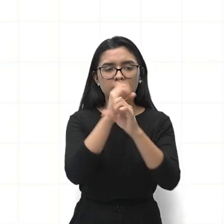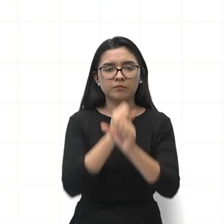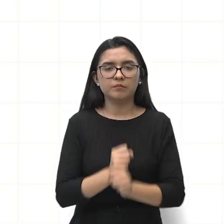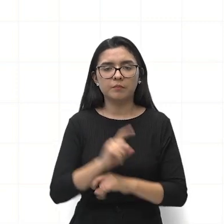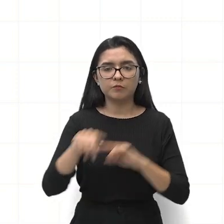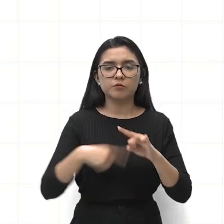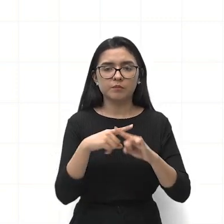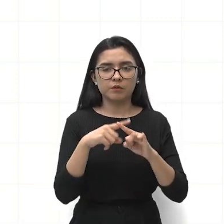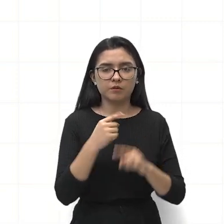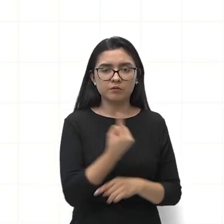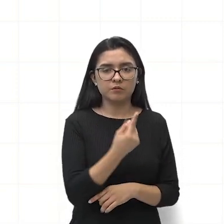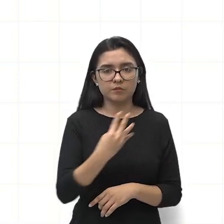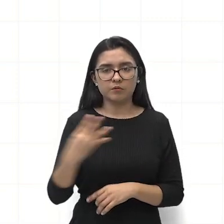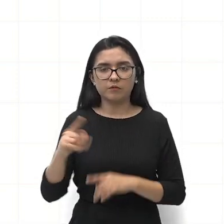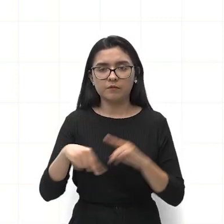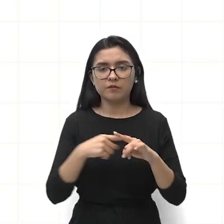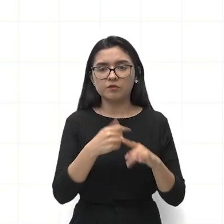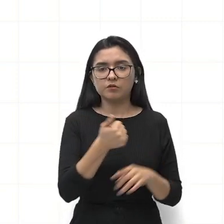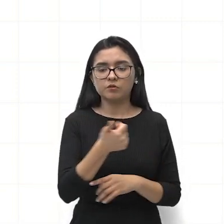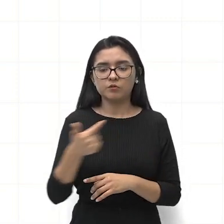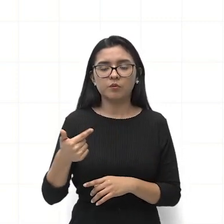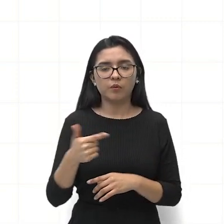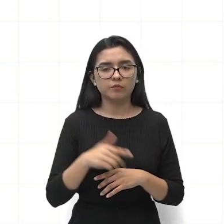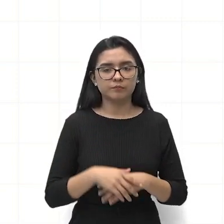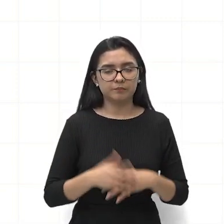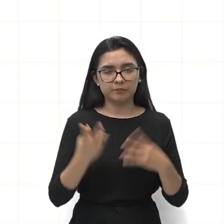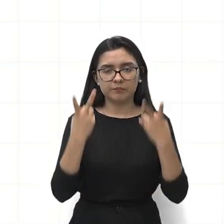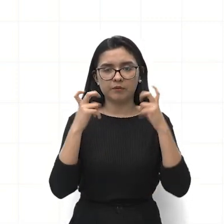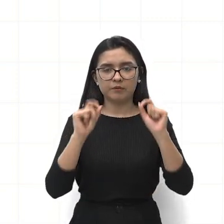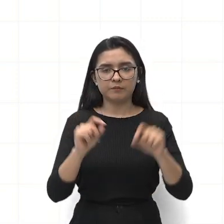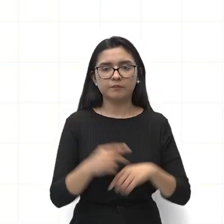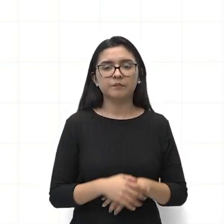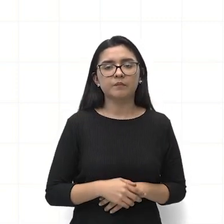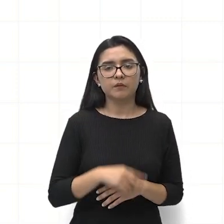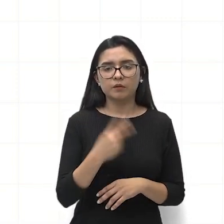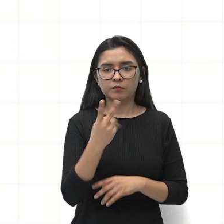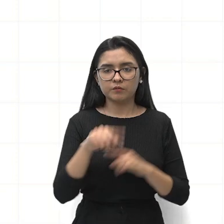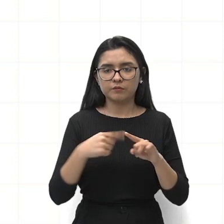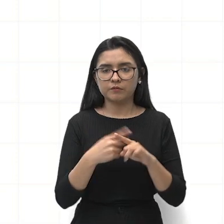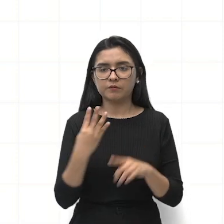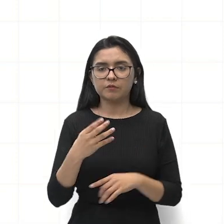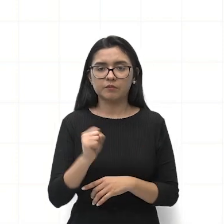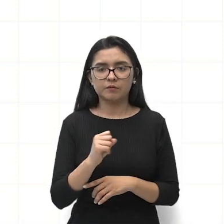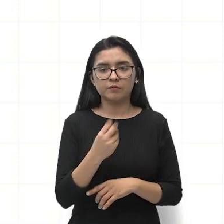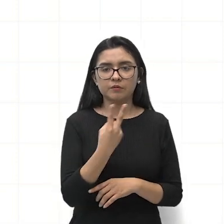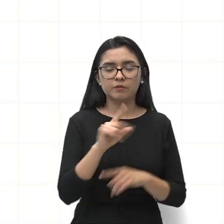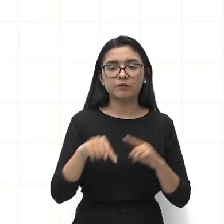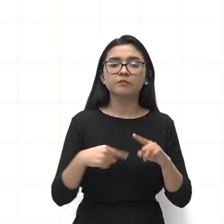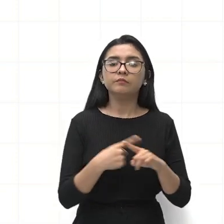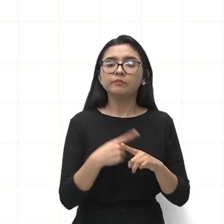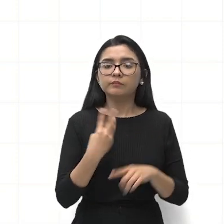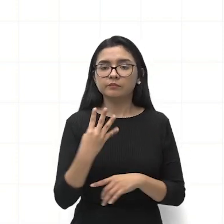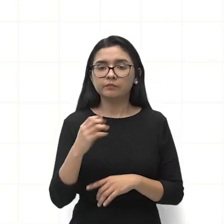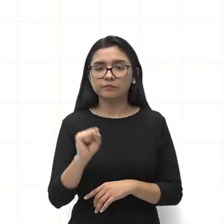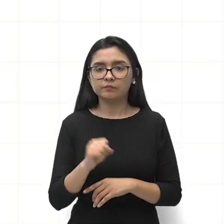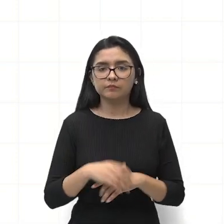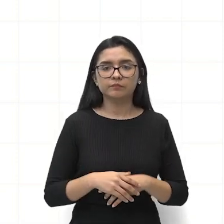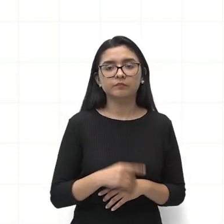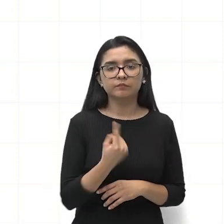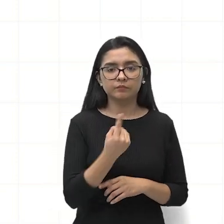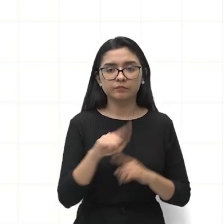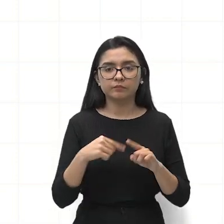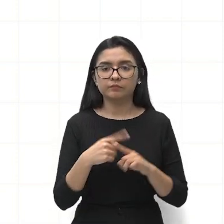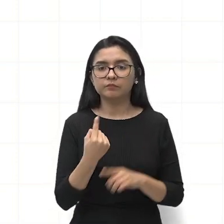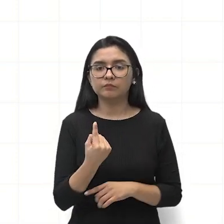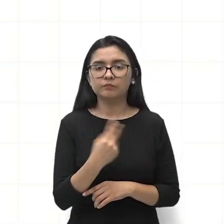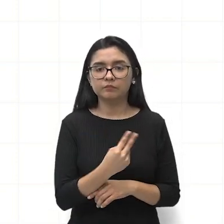144 vezes quem? Vezes 12. Ó, 2 vezes 4, 8, 2 vezes 4, 8, 2 vezes 1, 2.